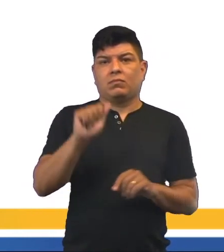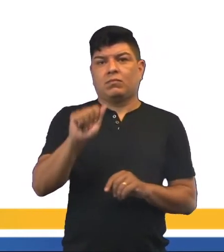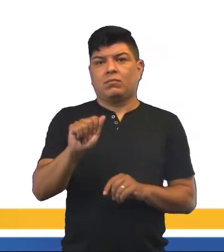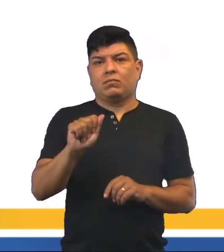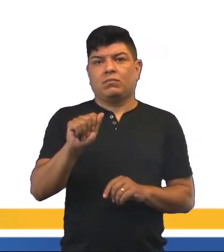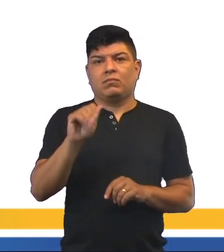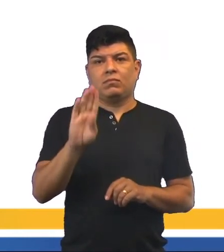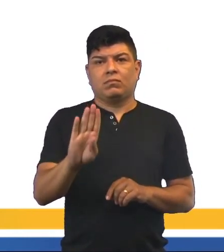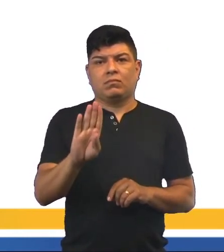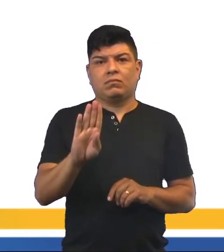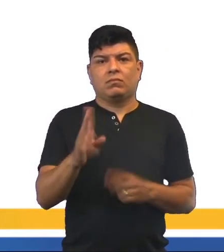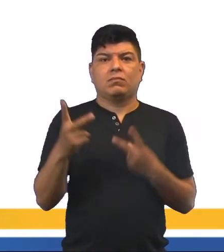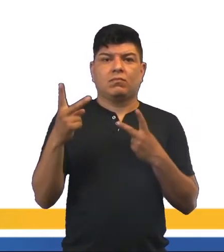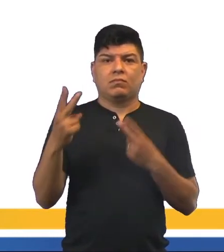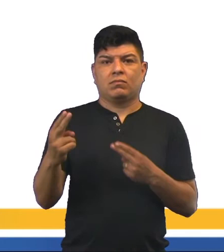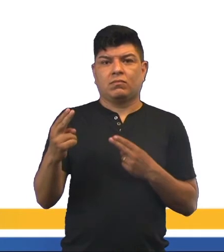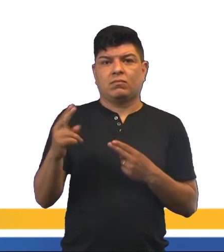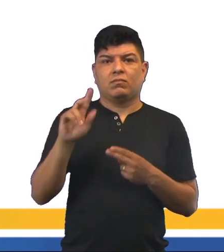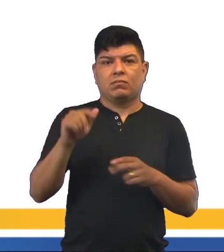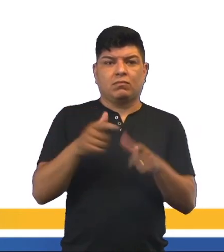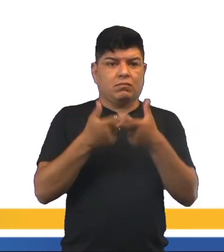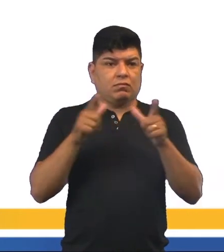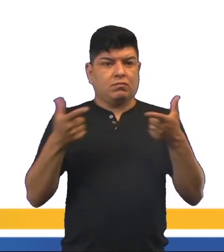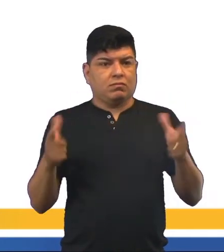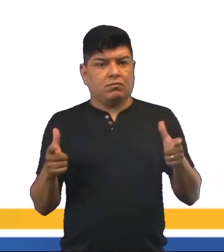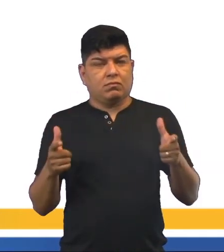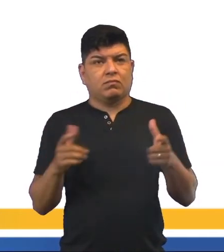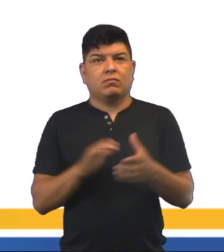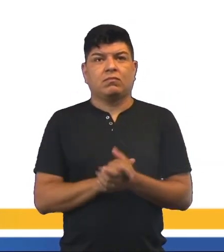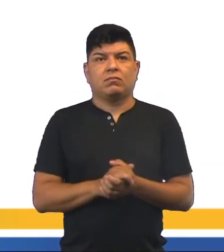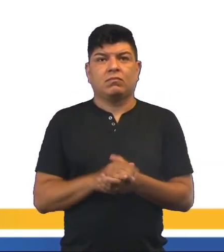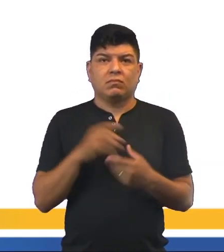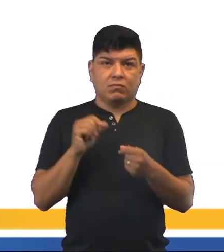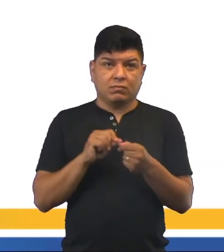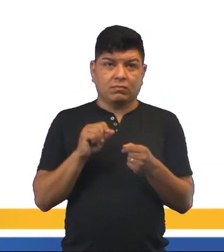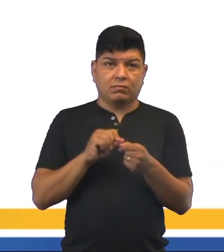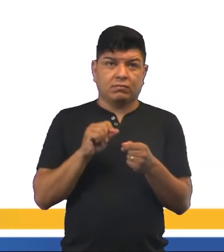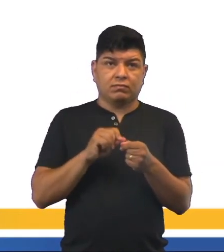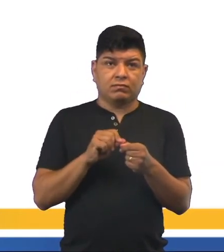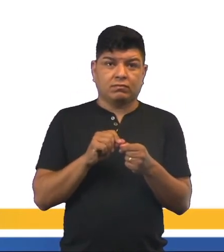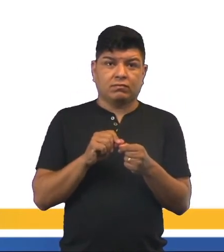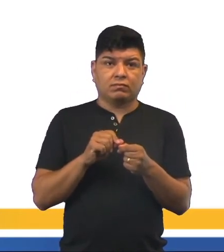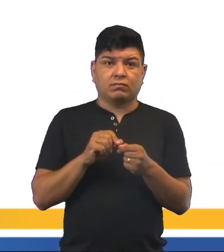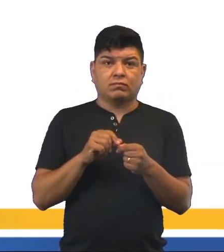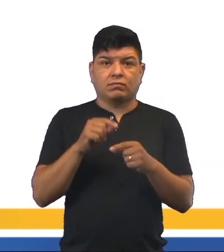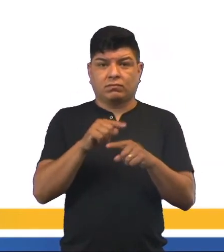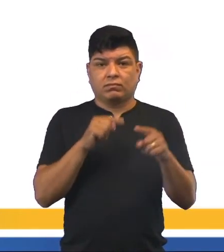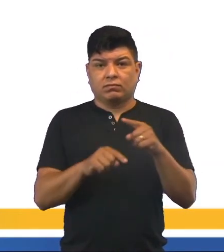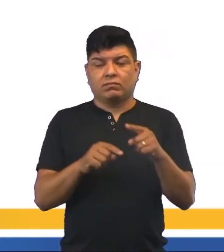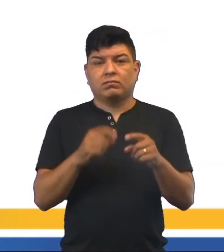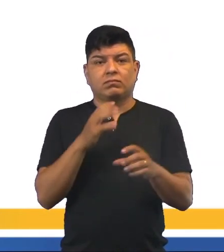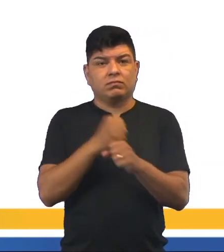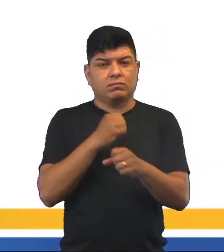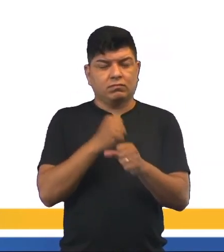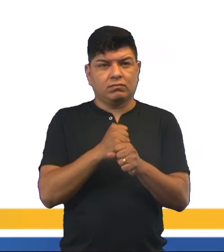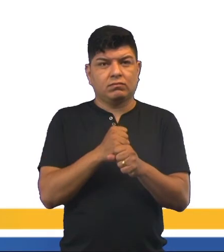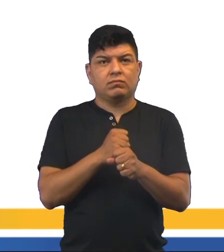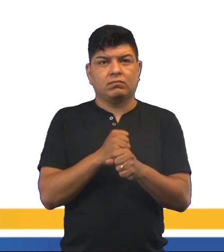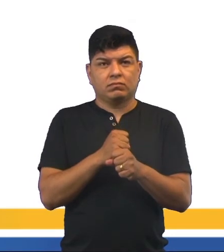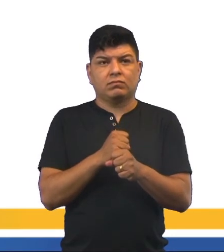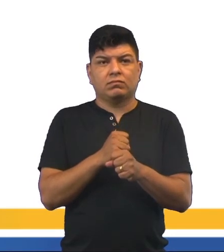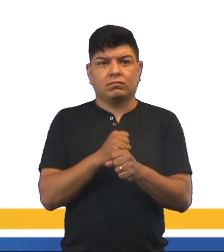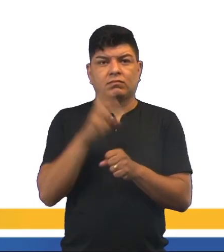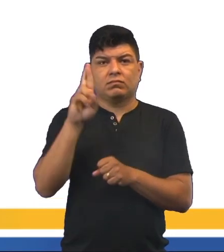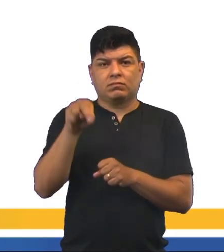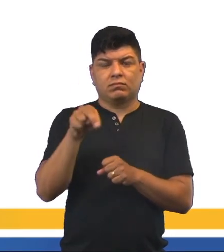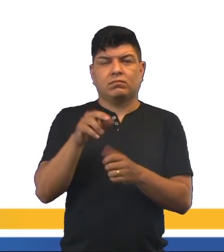A', B' é o lado correspondente do triângulo maior. Aí quando eu faço, né, meio pelos extremos, lembra como a gente calcula a razão? Aí